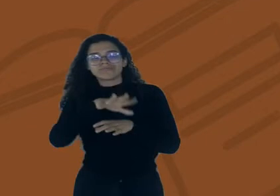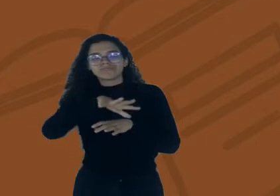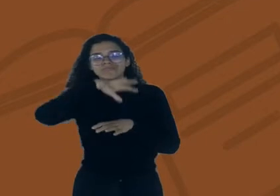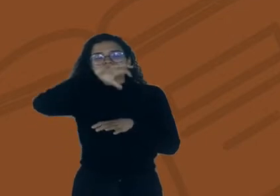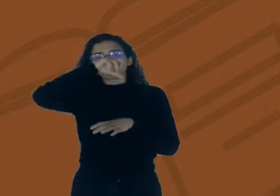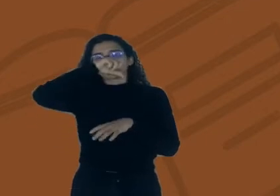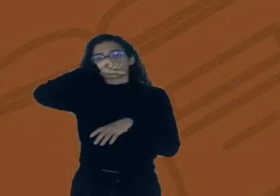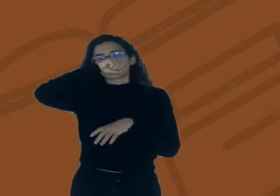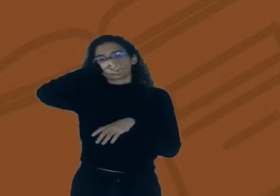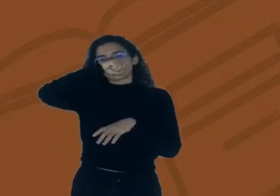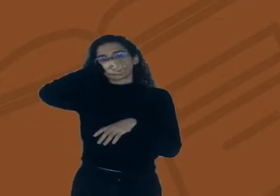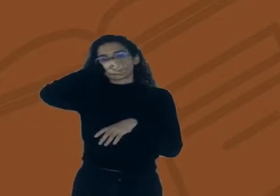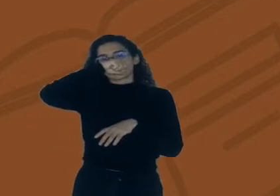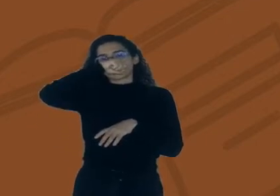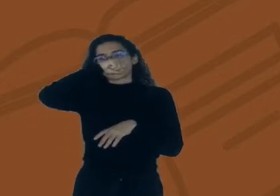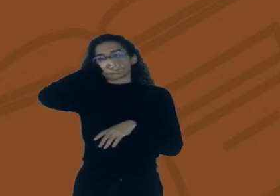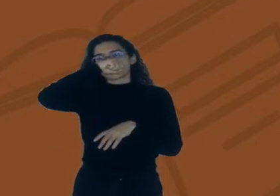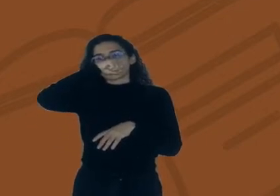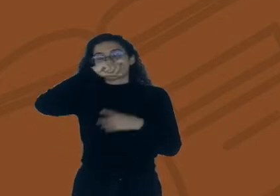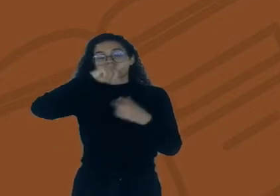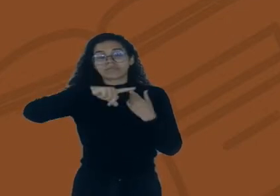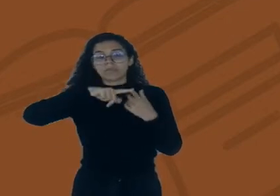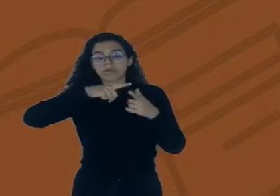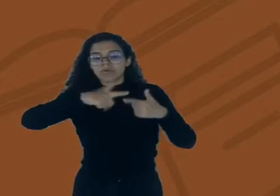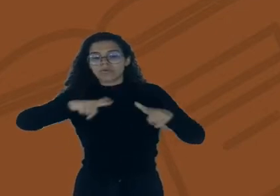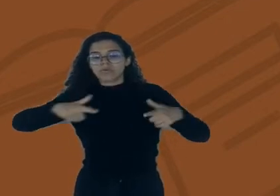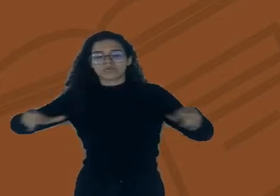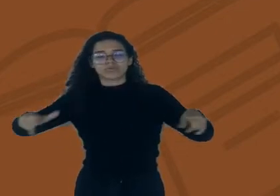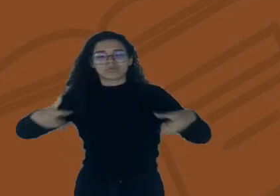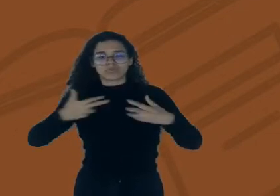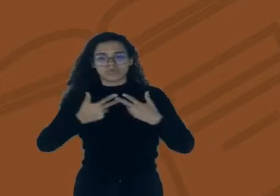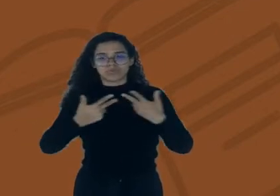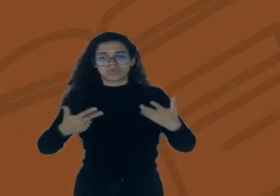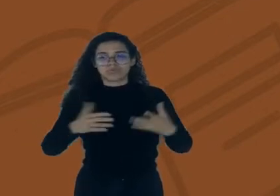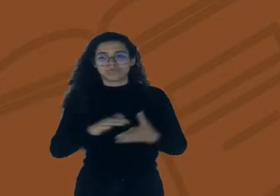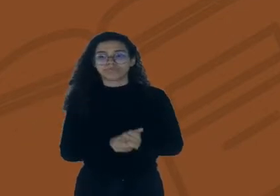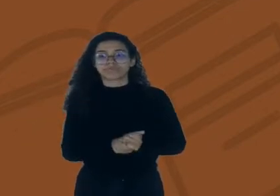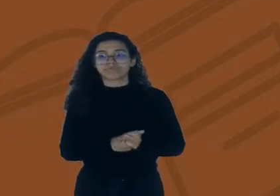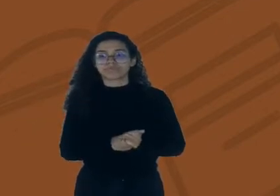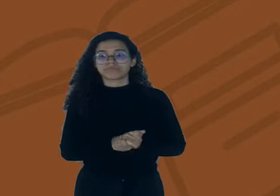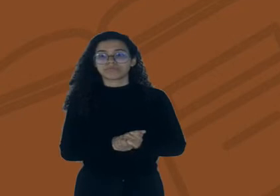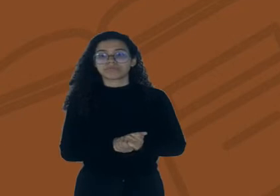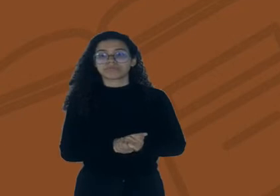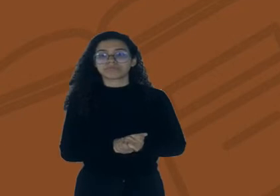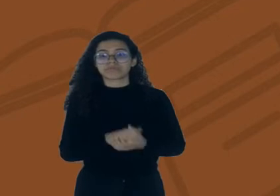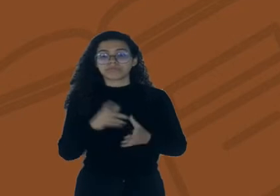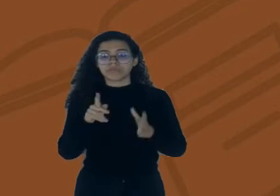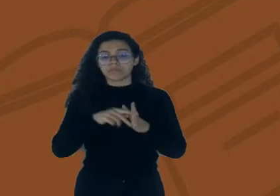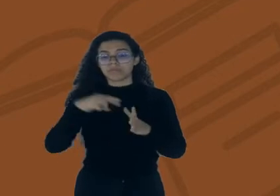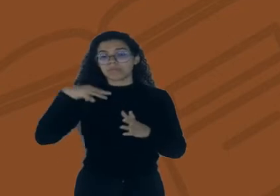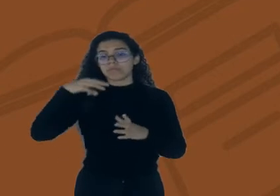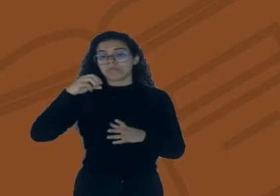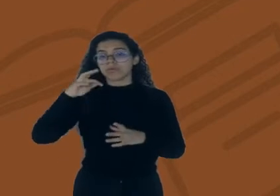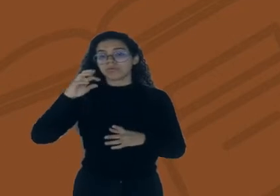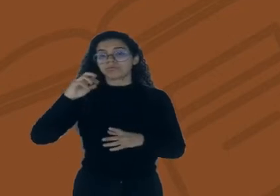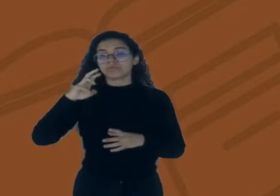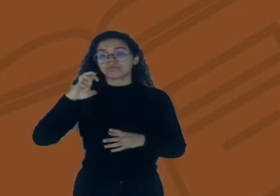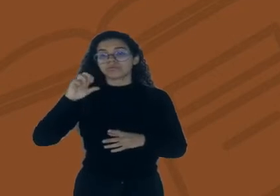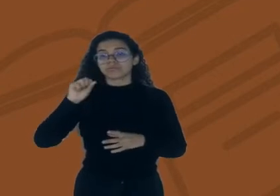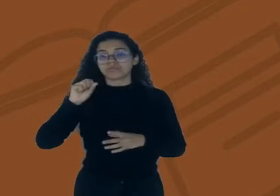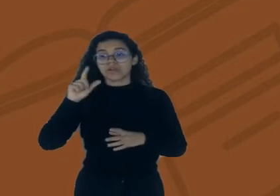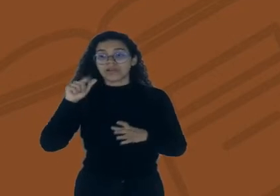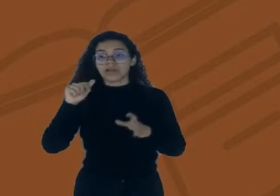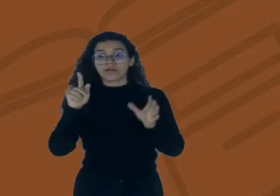odores, dentre outros. E os neurônios, professor, os neurônios motores, são aqueles que levam